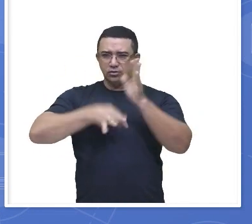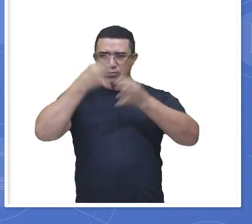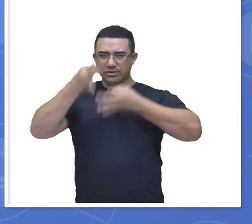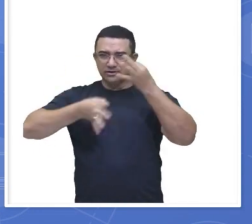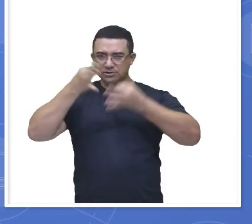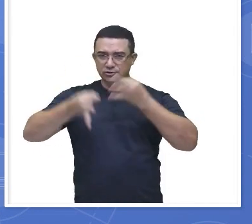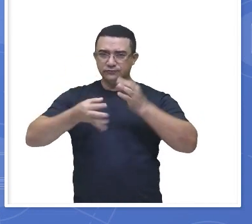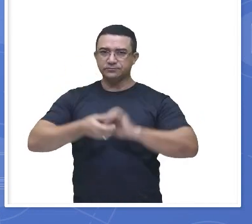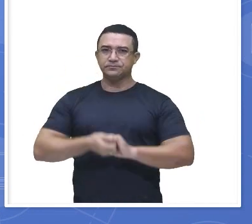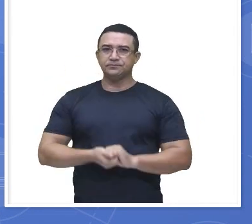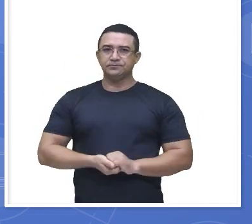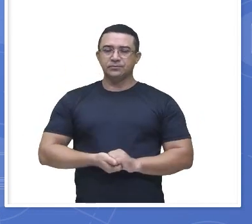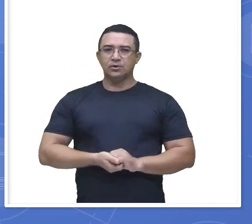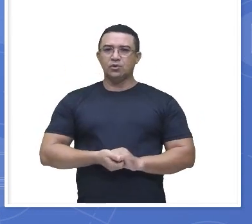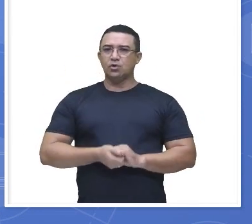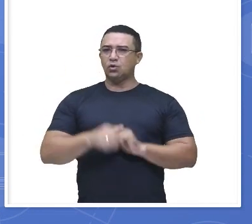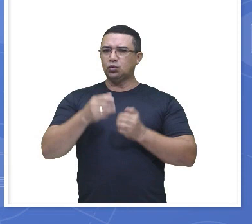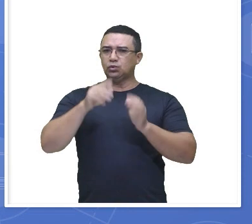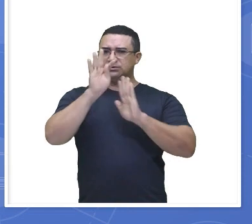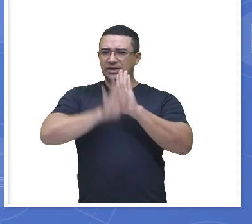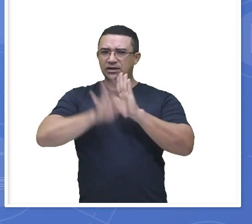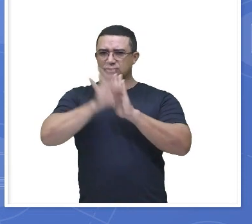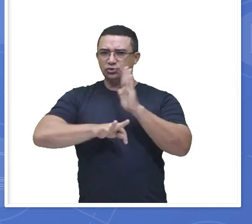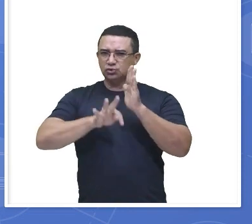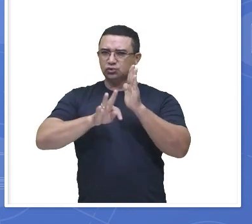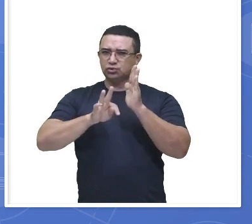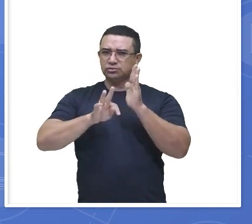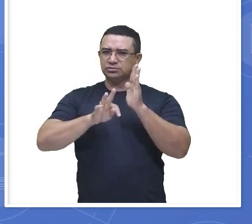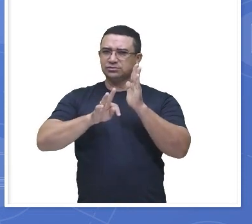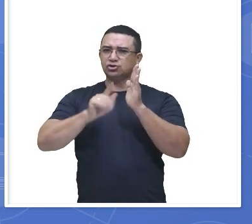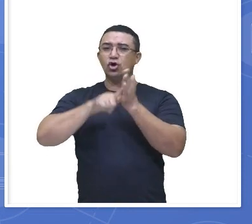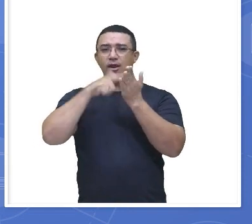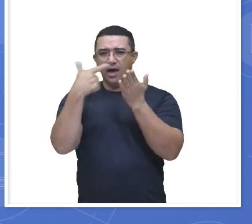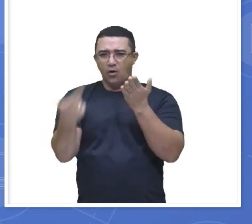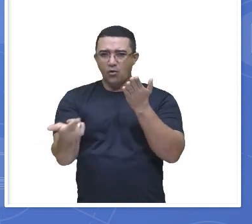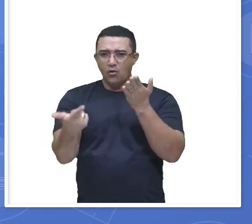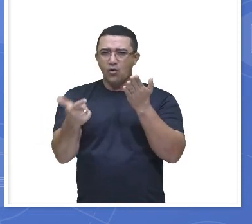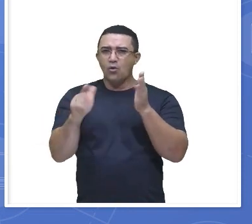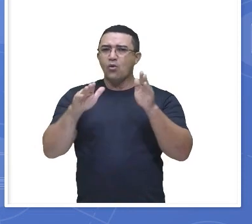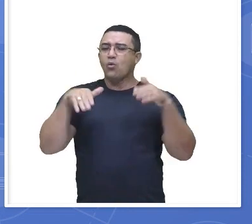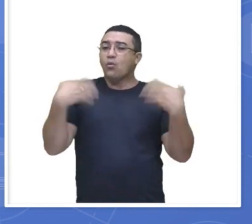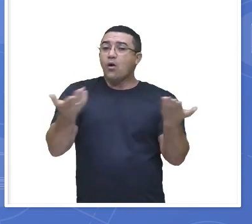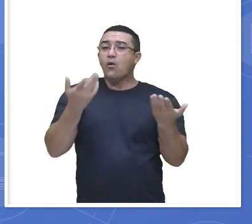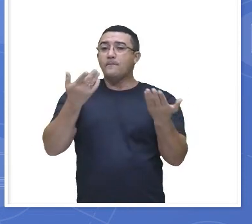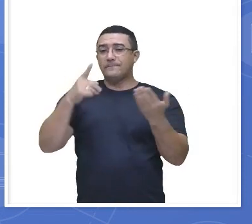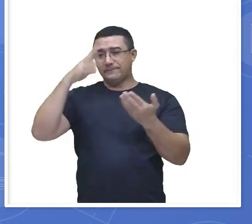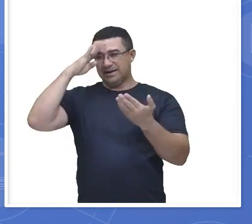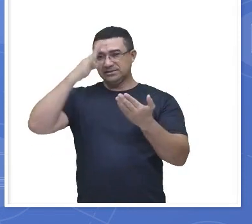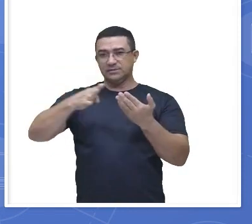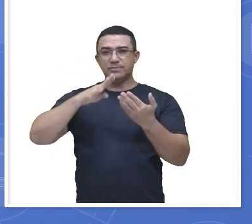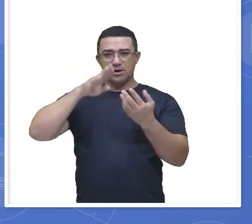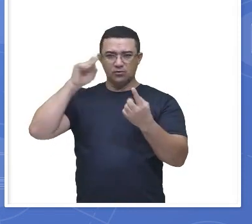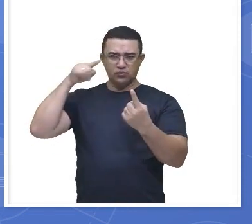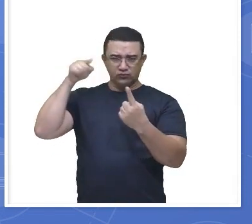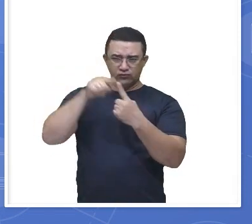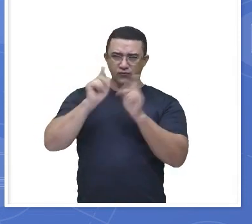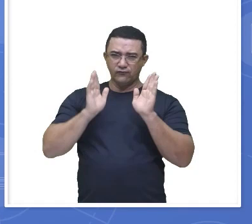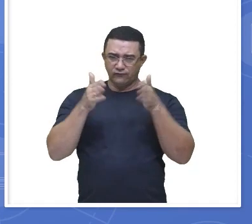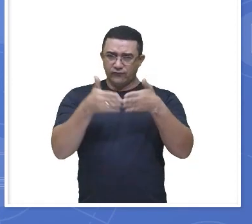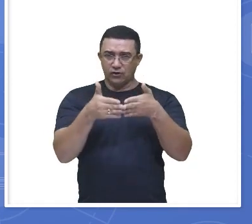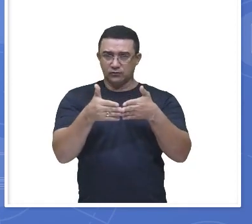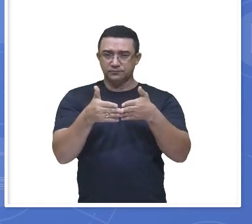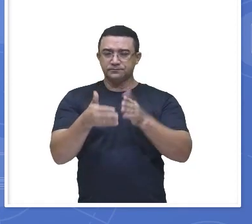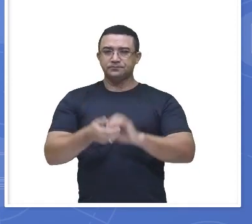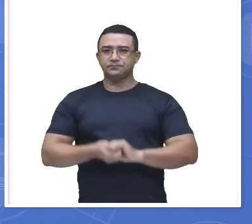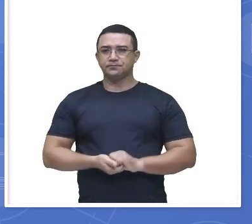objetivo, a finalidade, sempre com aquela noção que eu comentei com vocês durante a aula. O texto que circula socialmente, o gênero que vai servir a um fim,